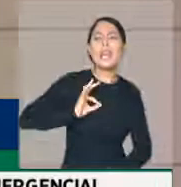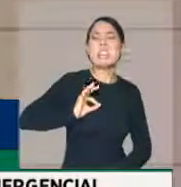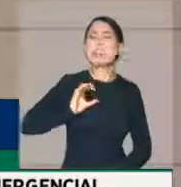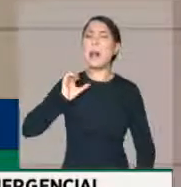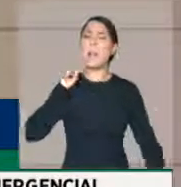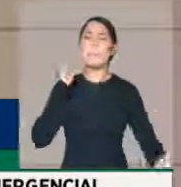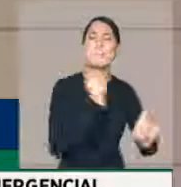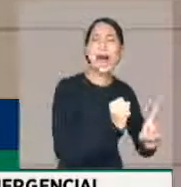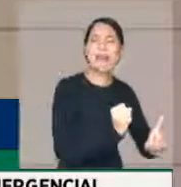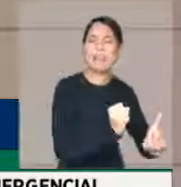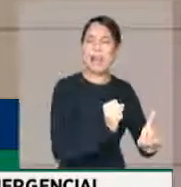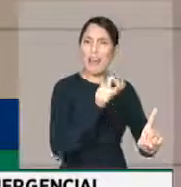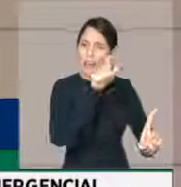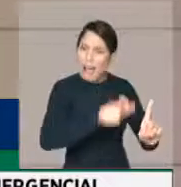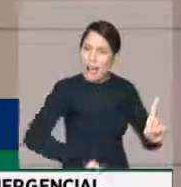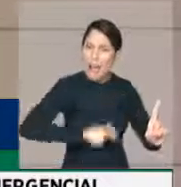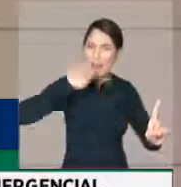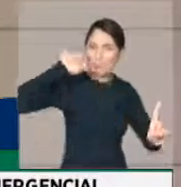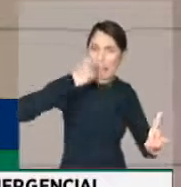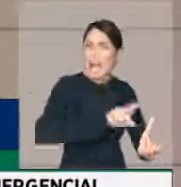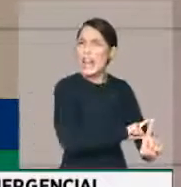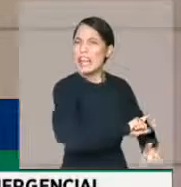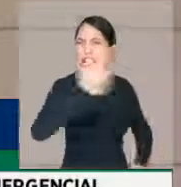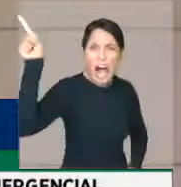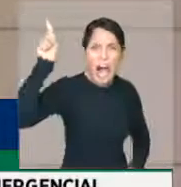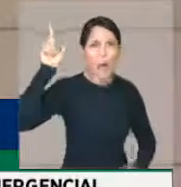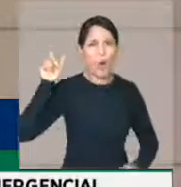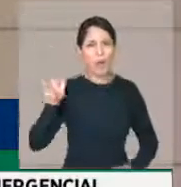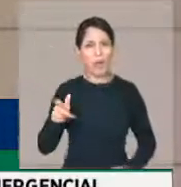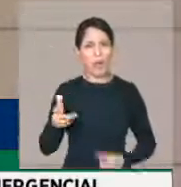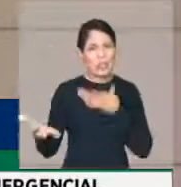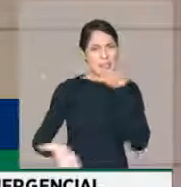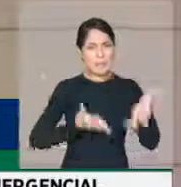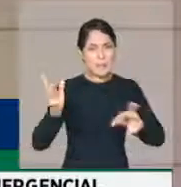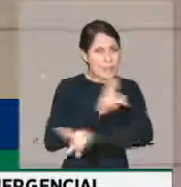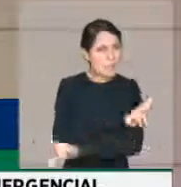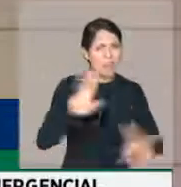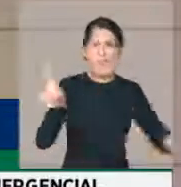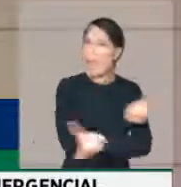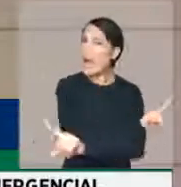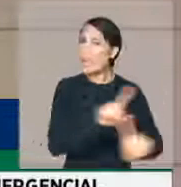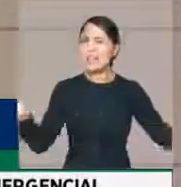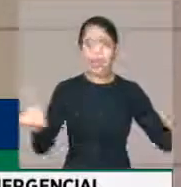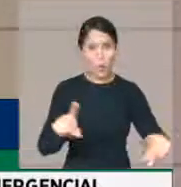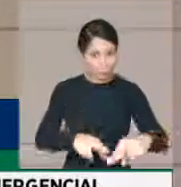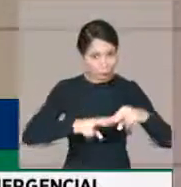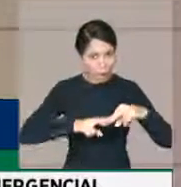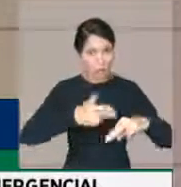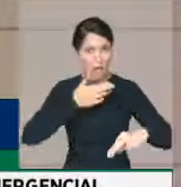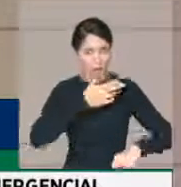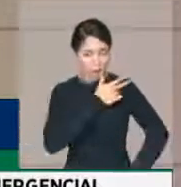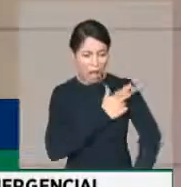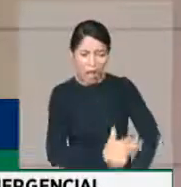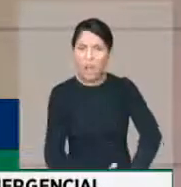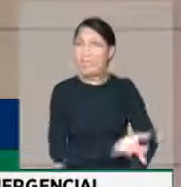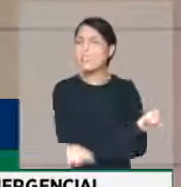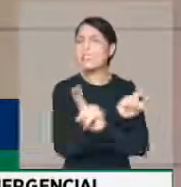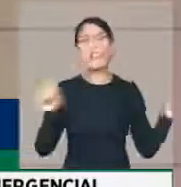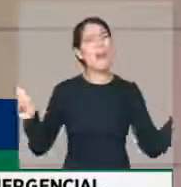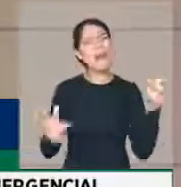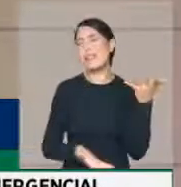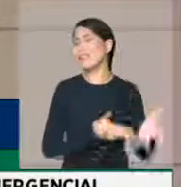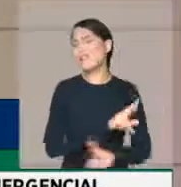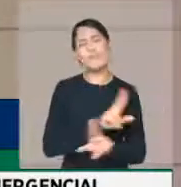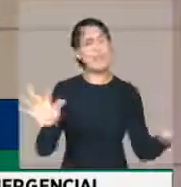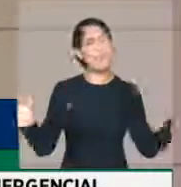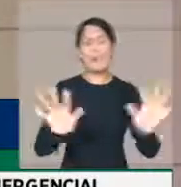assassine pessoas negras, que não trate de forma diferente as pessoas em função da sua cor. Isso tomou não apenas os Estados